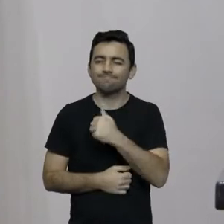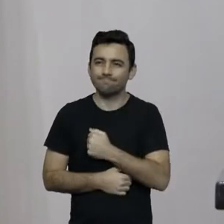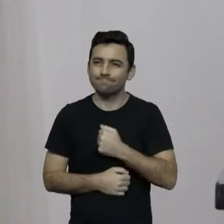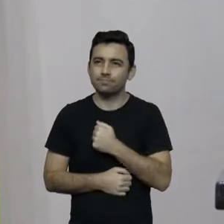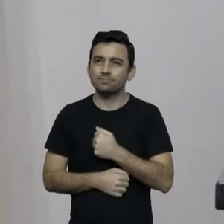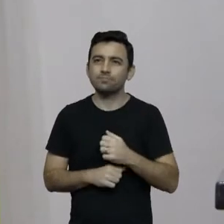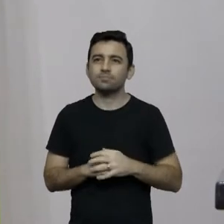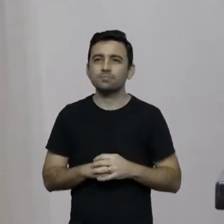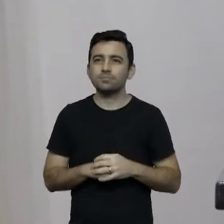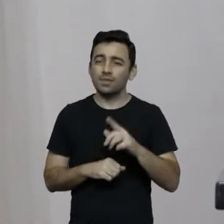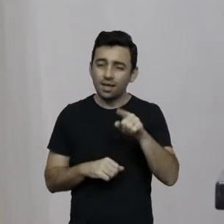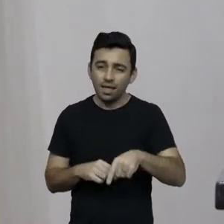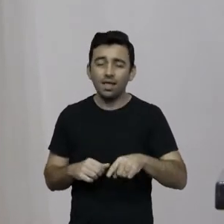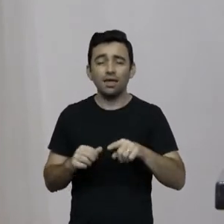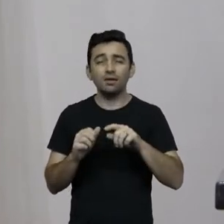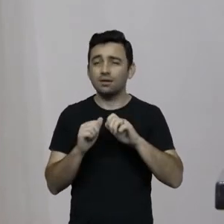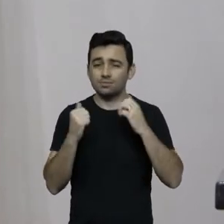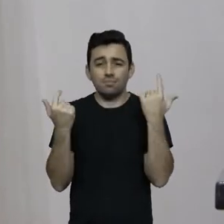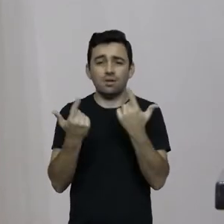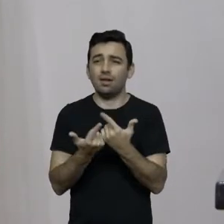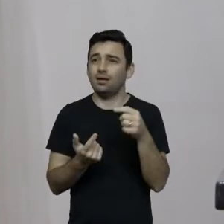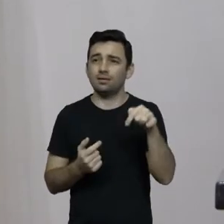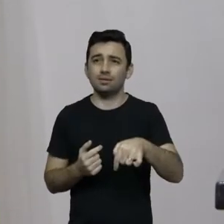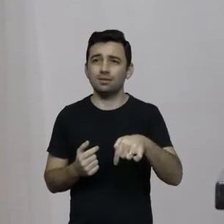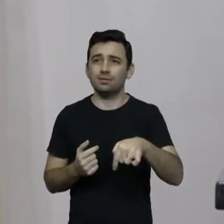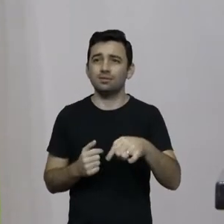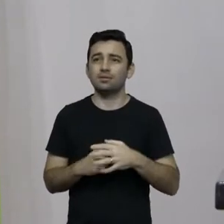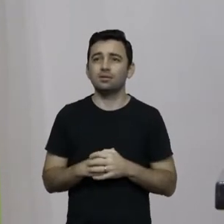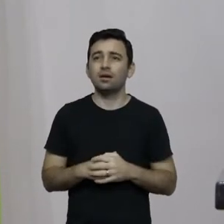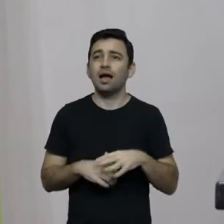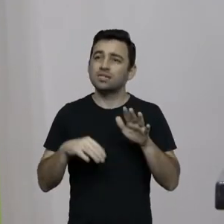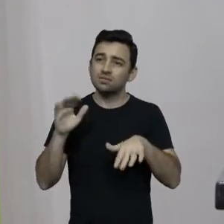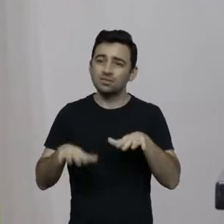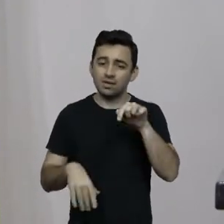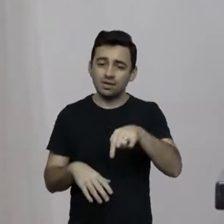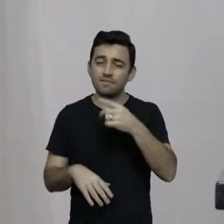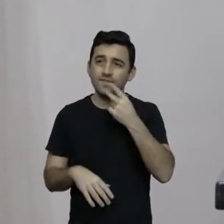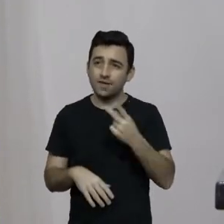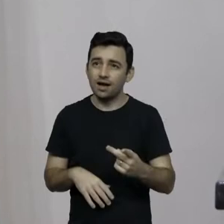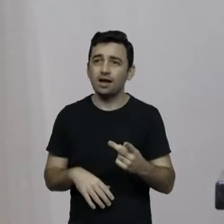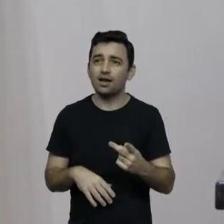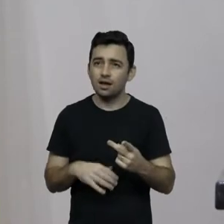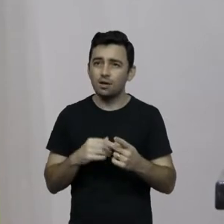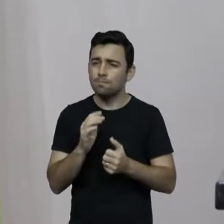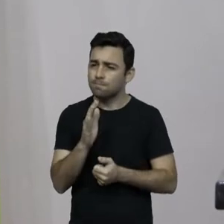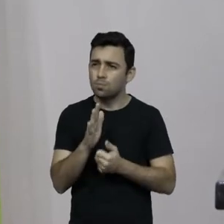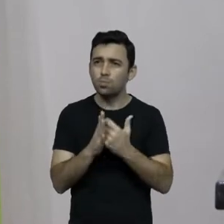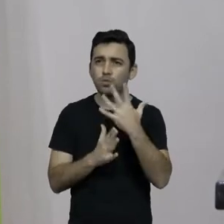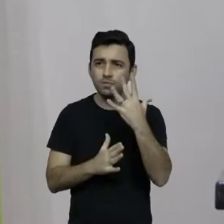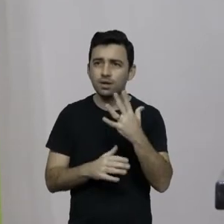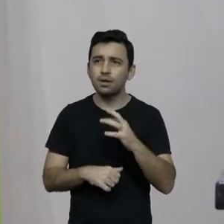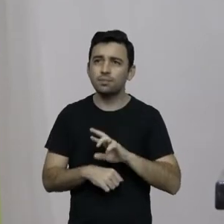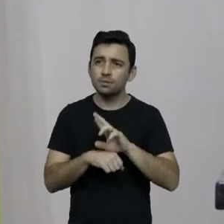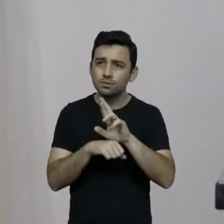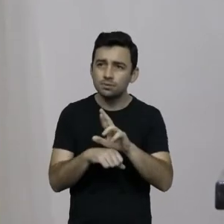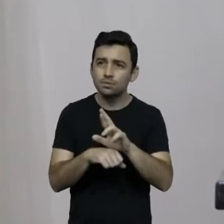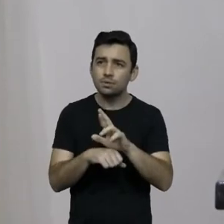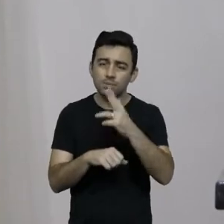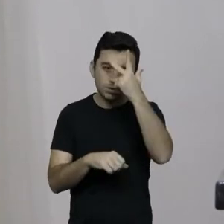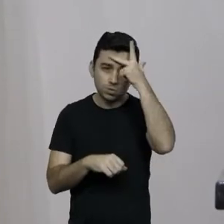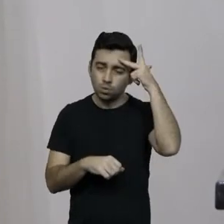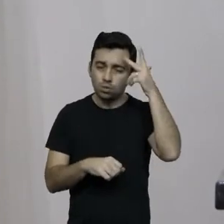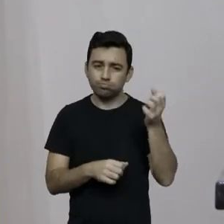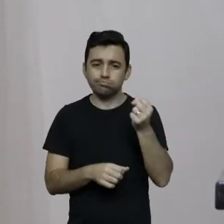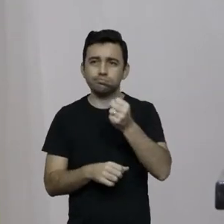isso é Parlamento né o que a gente fala que fala muitas vezes em nome das pessoas que nos colocam